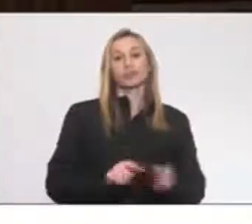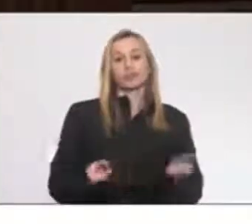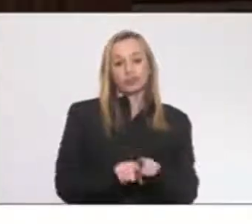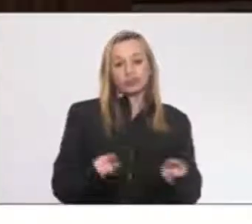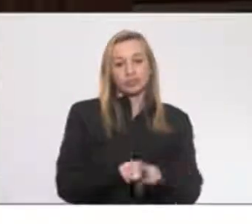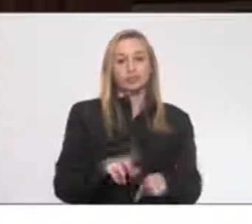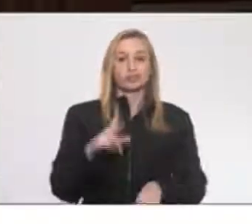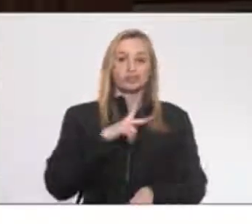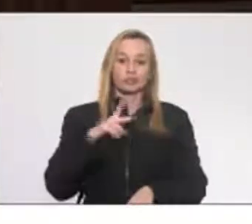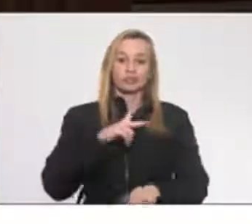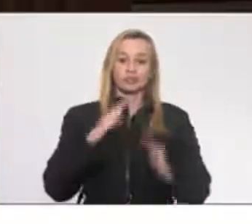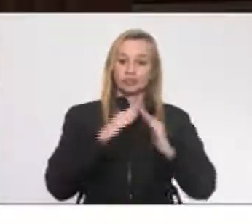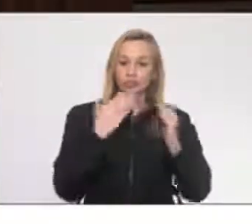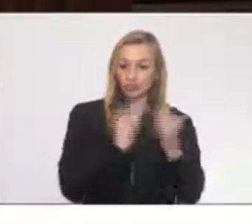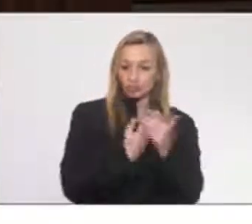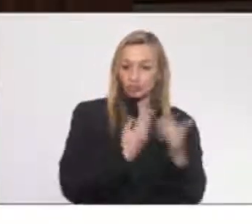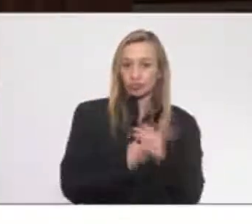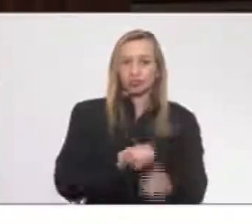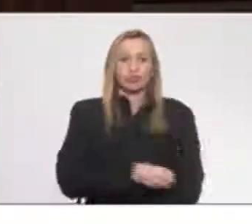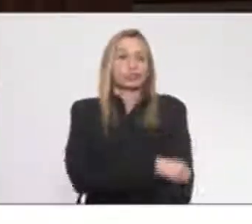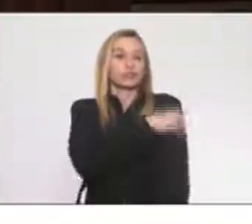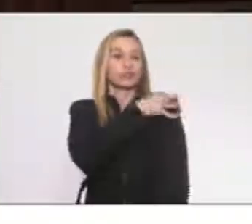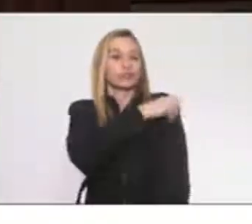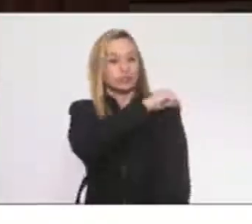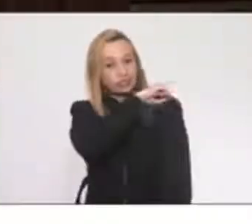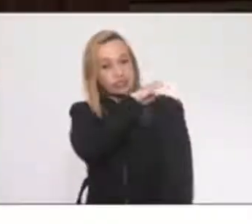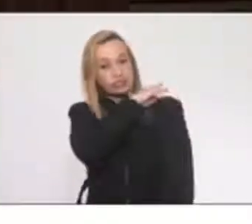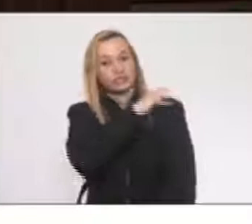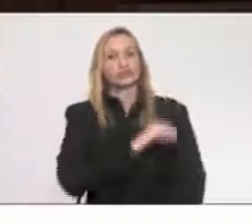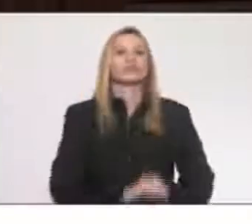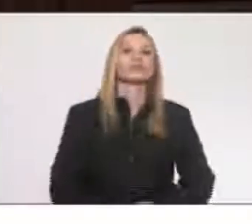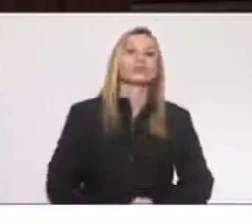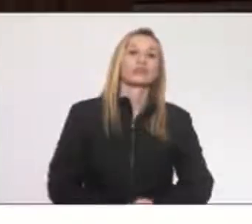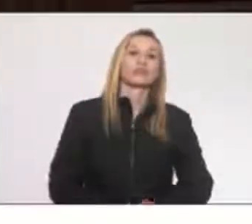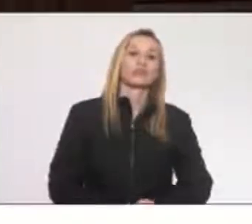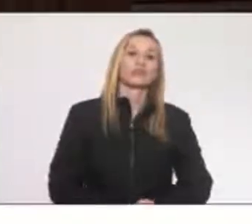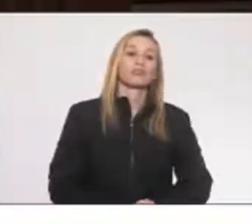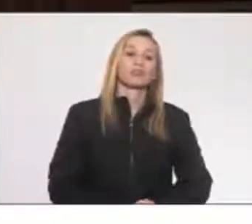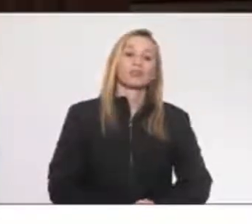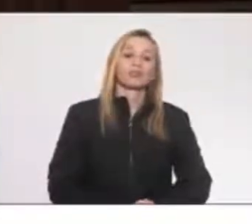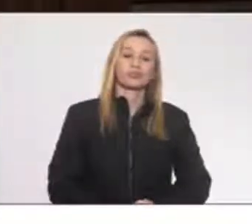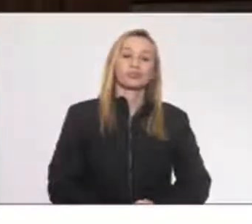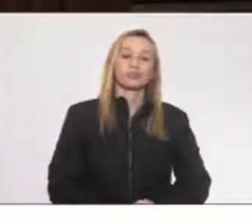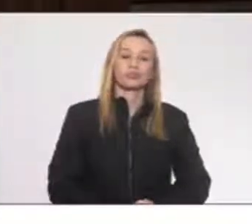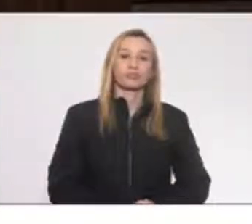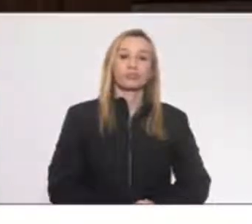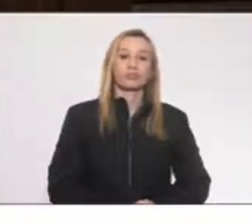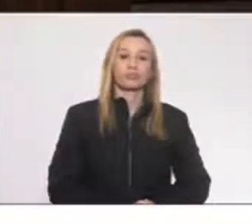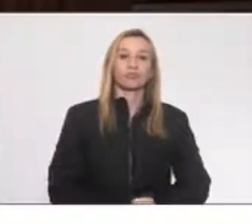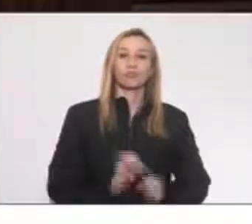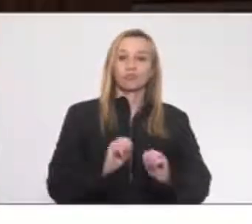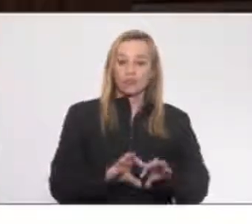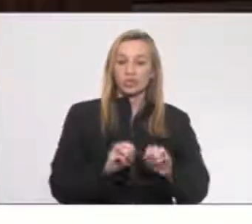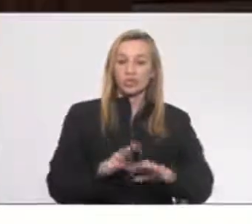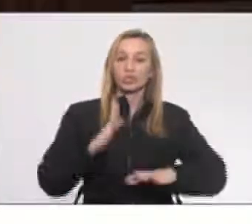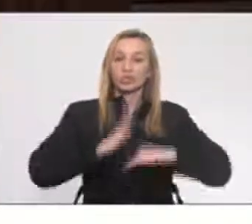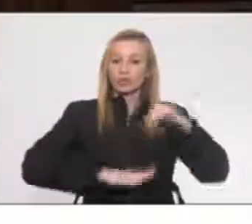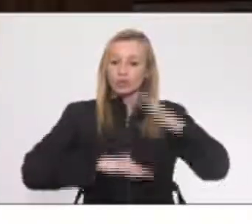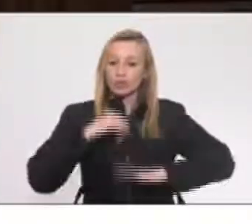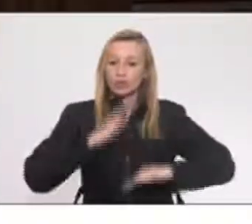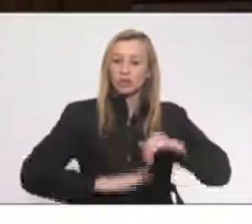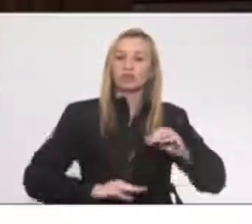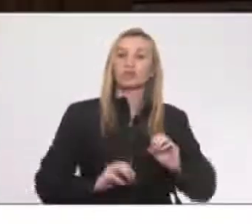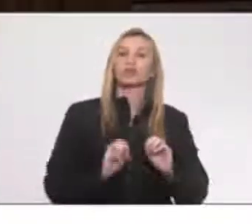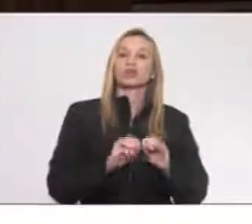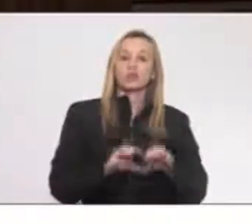ensino fundamental e de ensino médio. Portanto, seja a educação profissional, seja o ensino